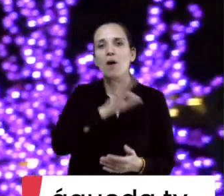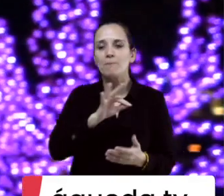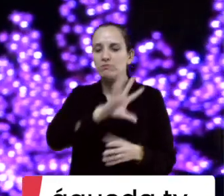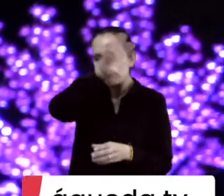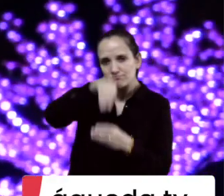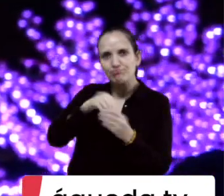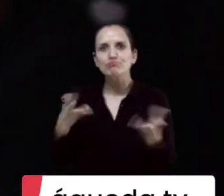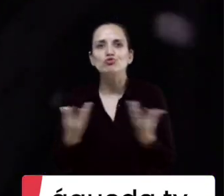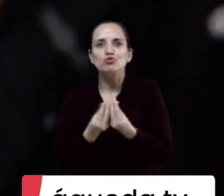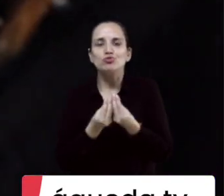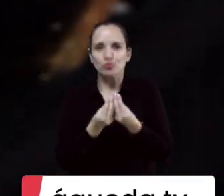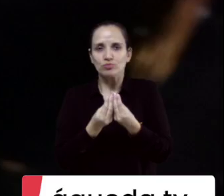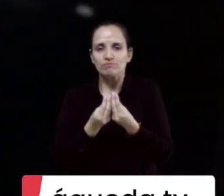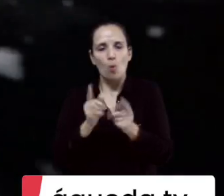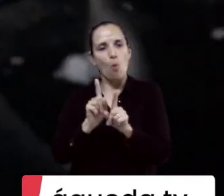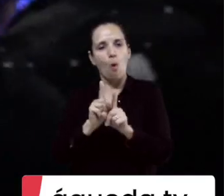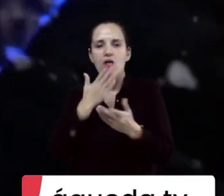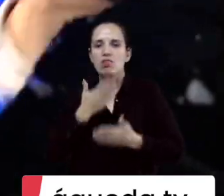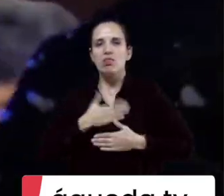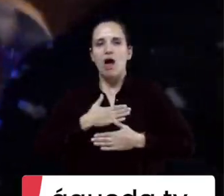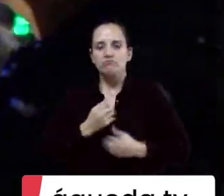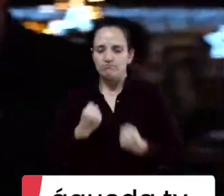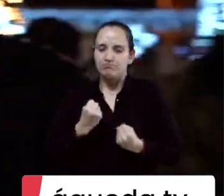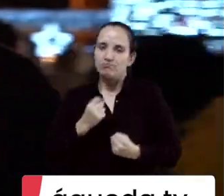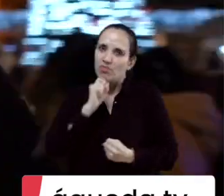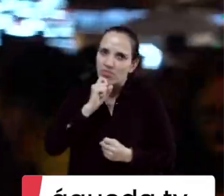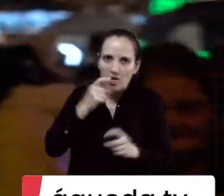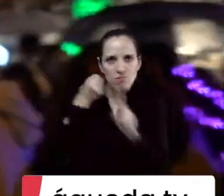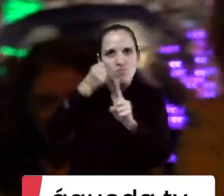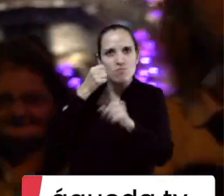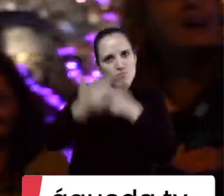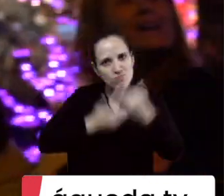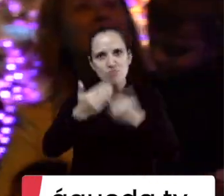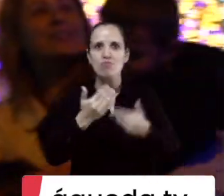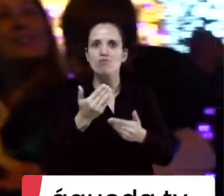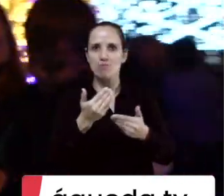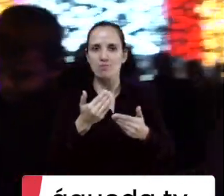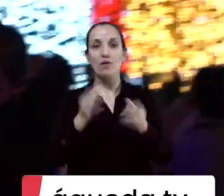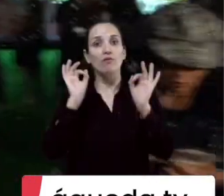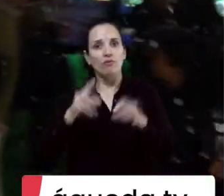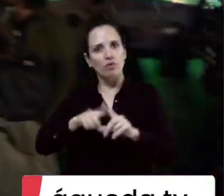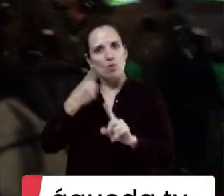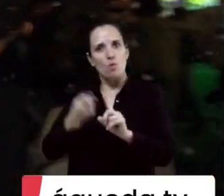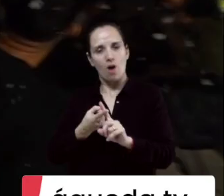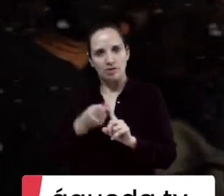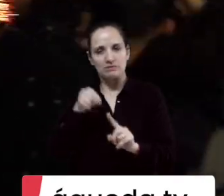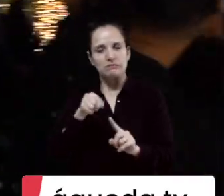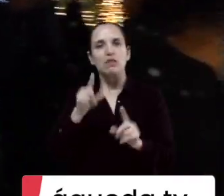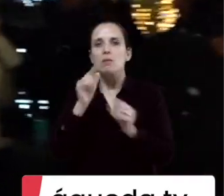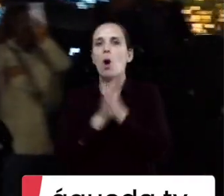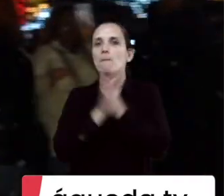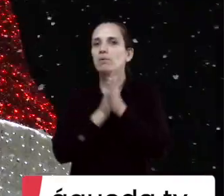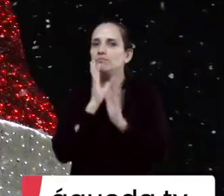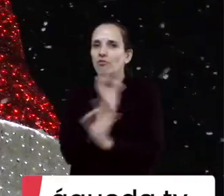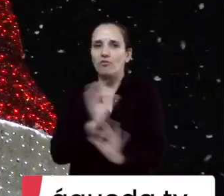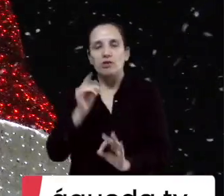nesta alegria de estarmos juntos que ganhamos força para enfrentar os desafios à nossa frente. E porque estamos a terminar o ano, esta é também uma ótima